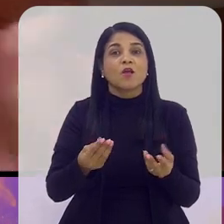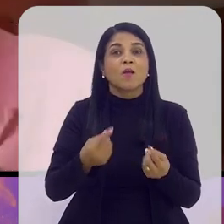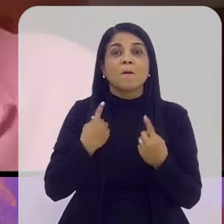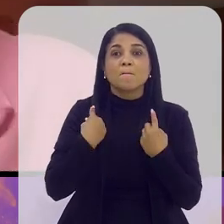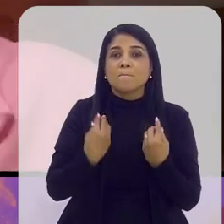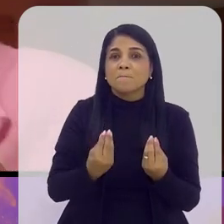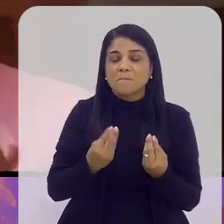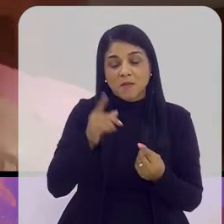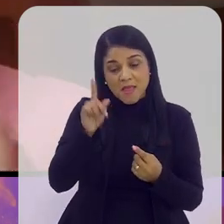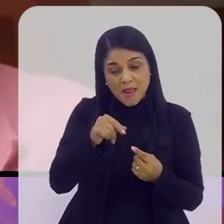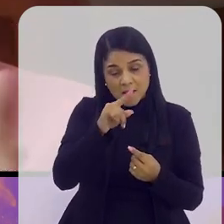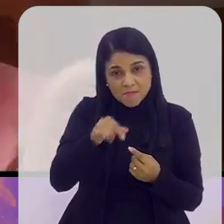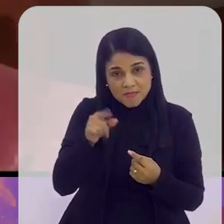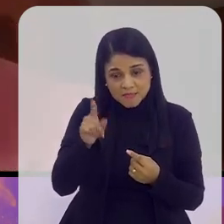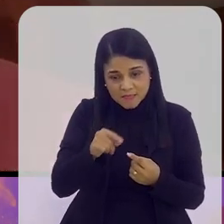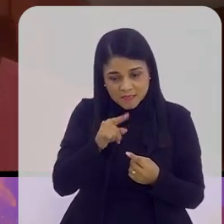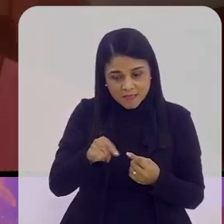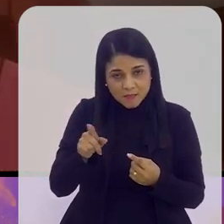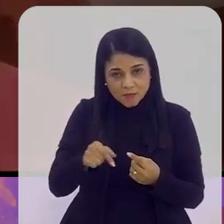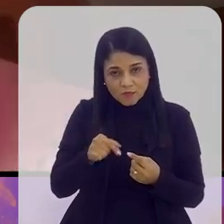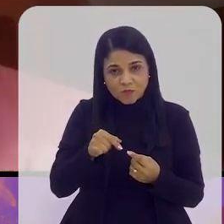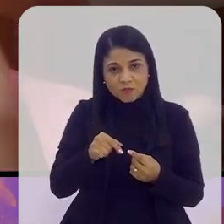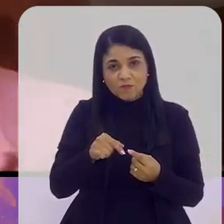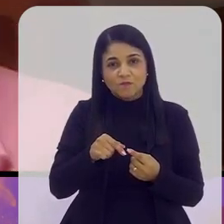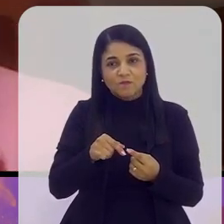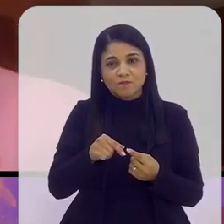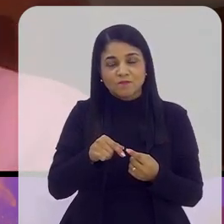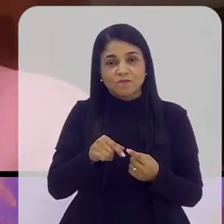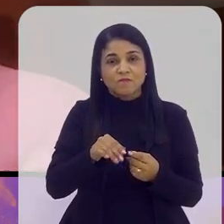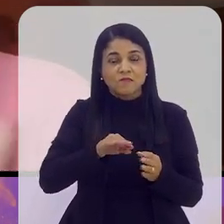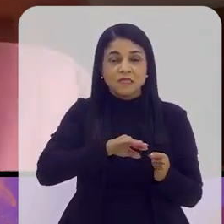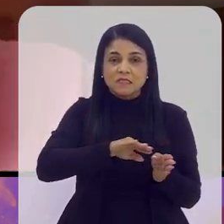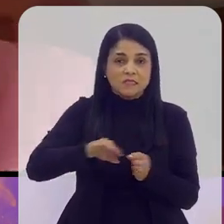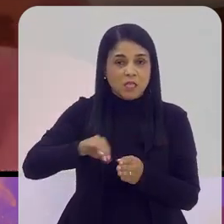brasileira. Então, gente, por eliminação,